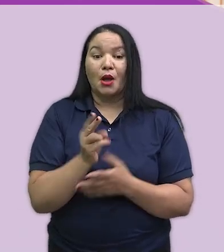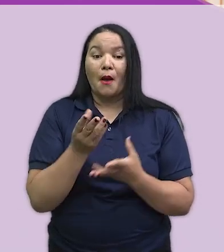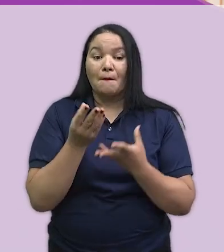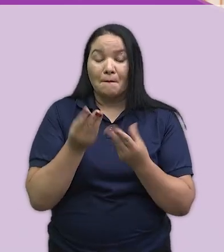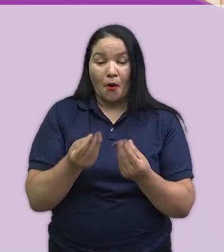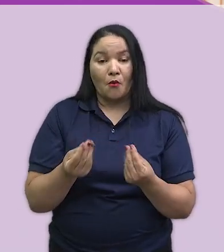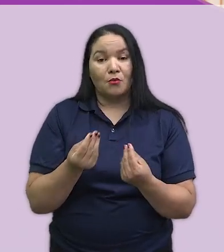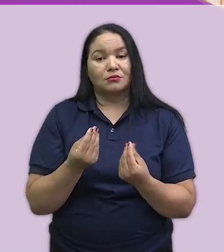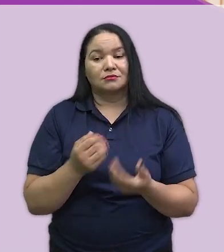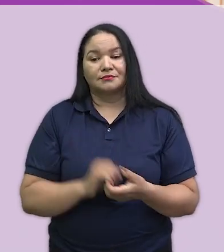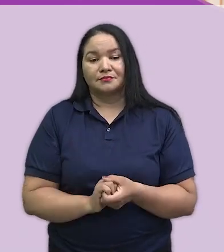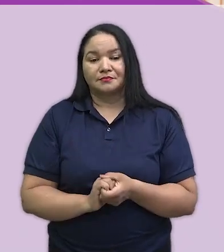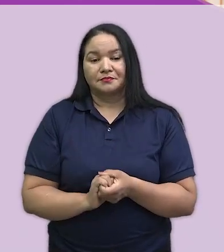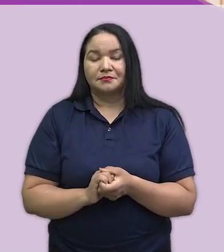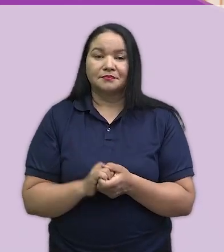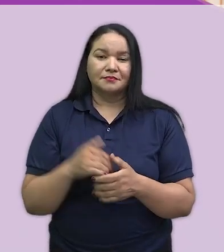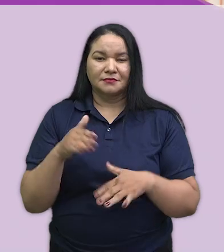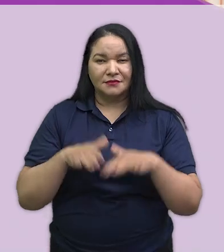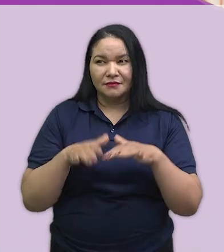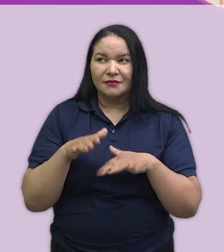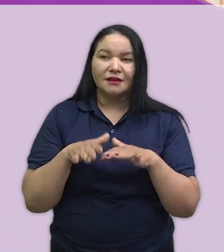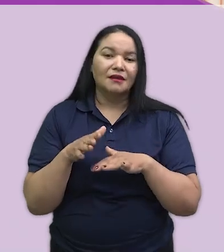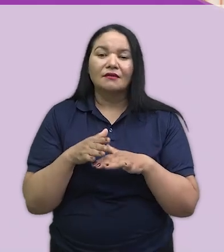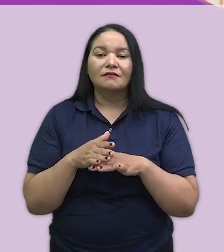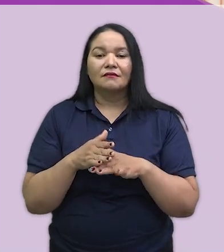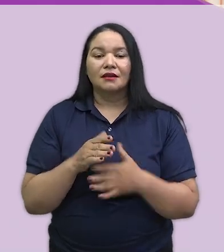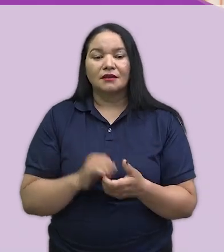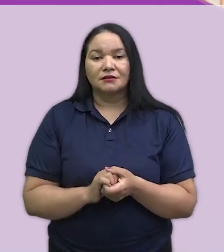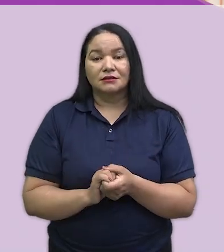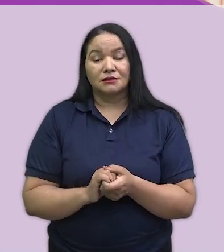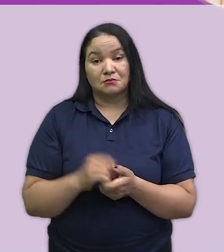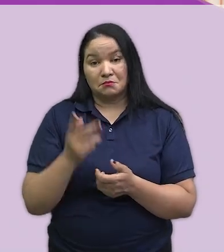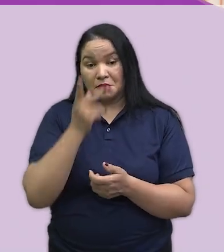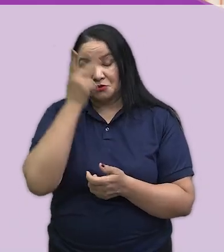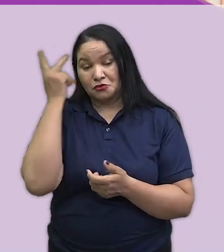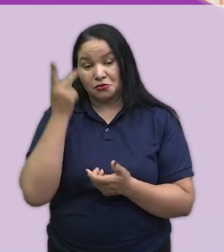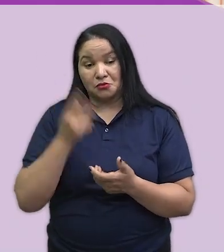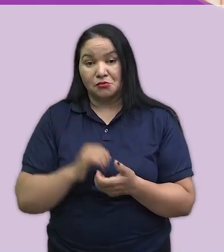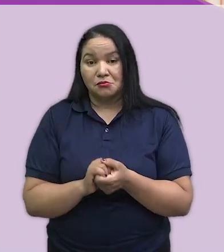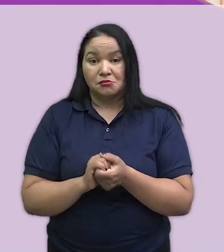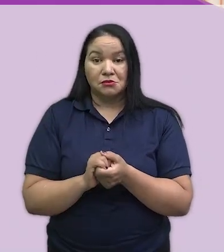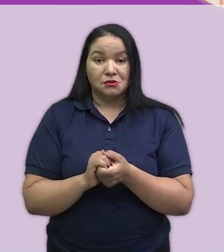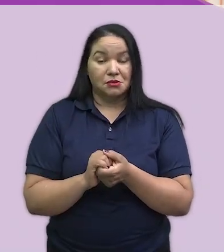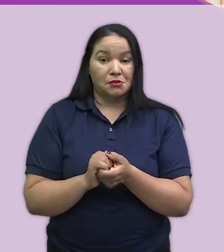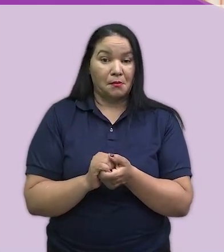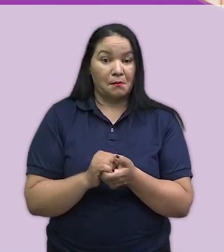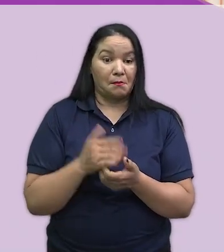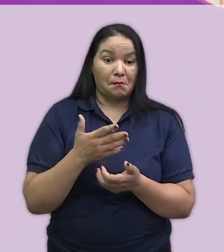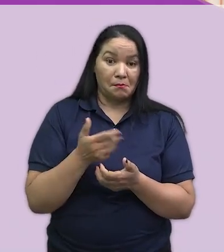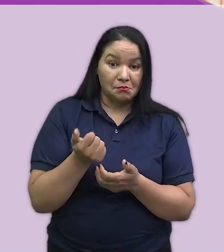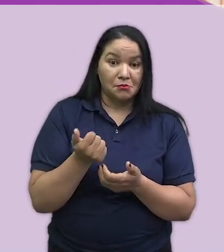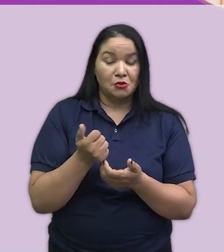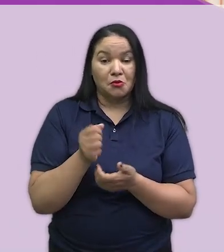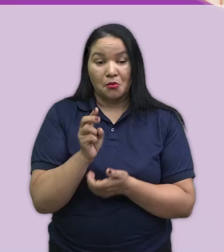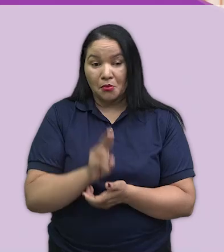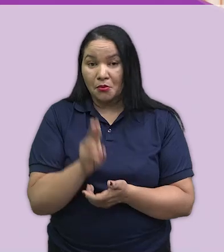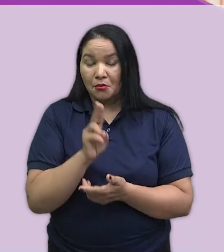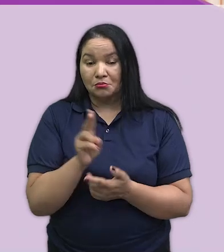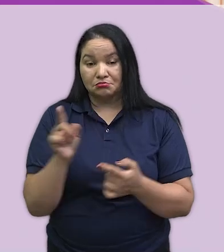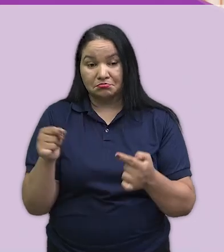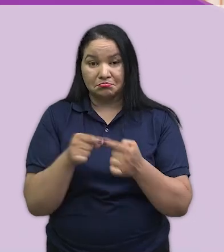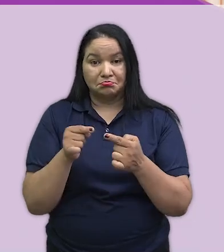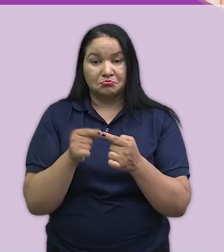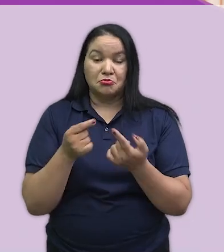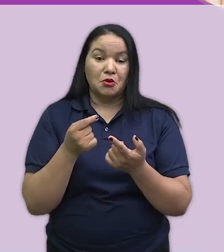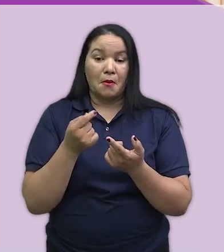né? Apesar do que não seja uma modalidade preferencial, né, dos agentes financeiros,